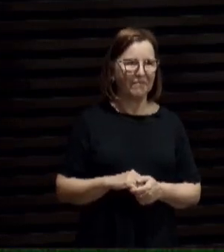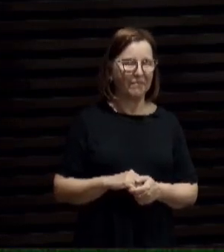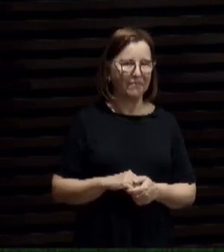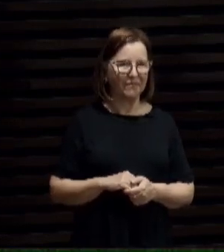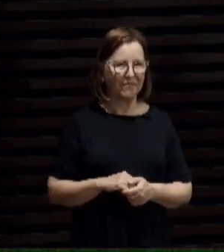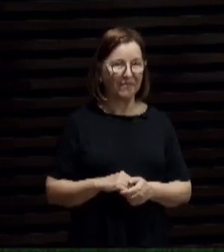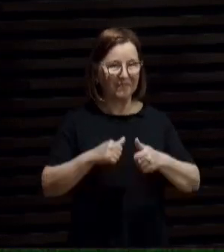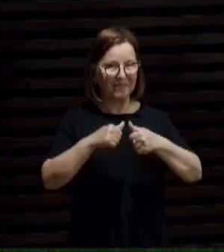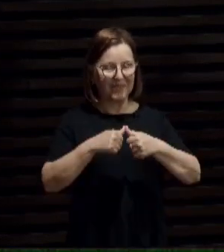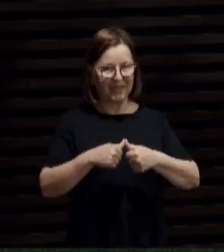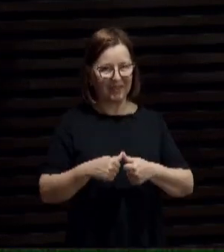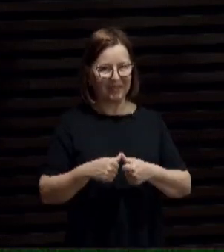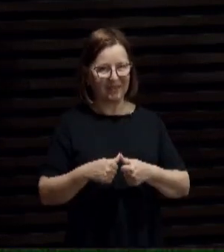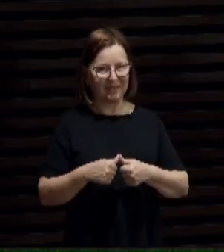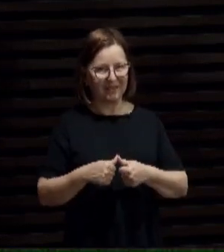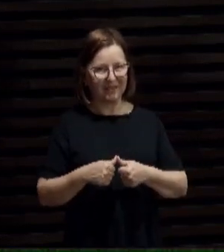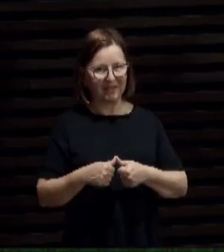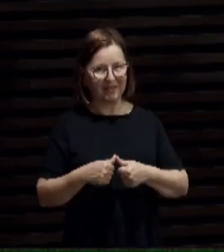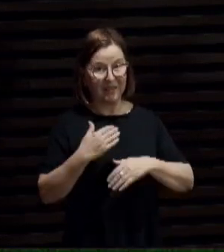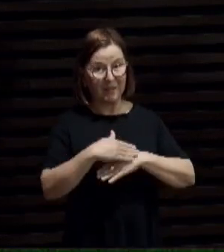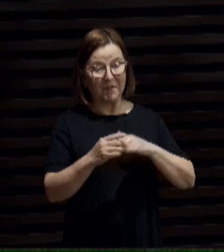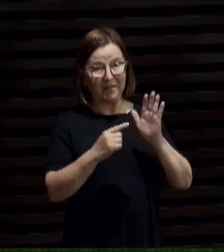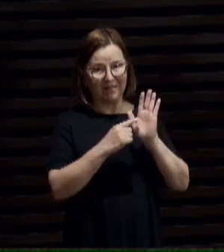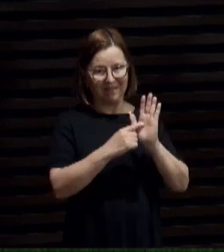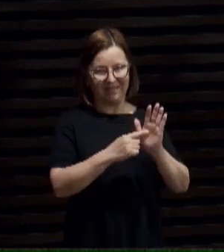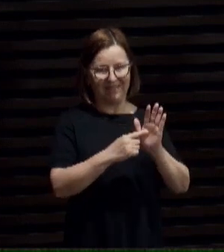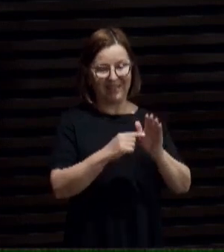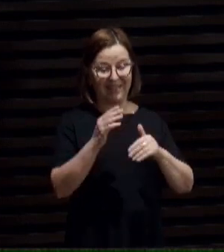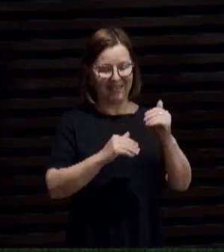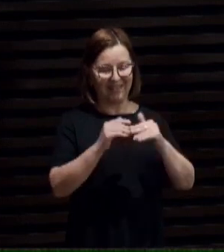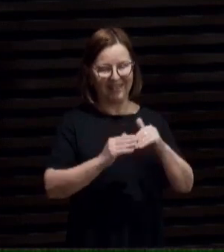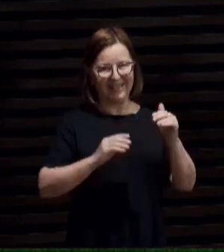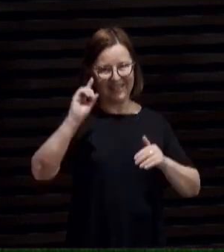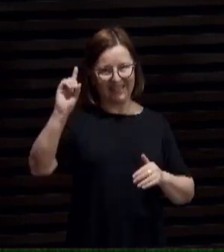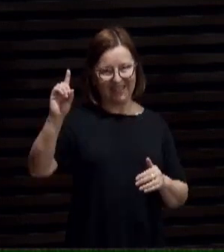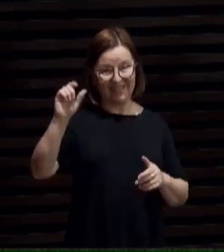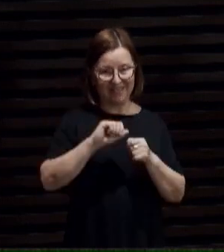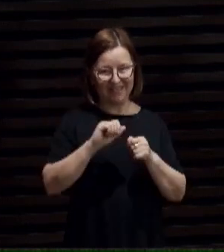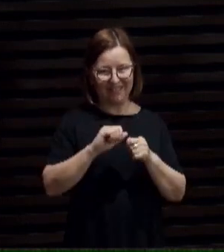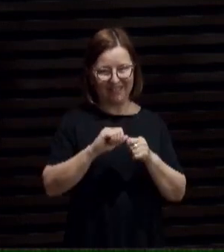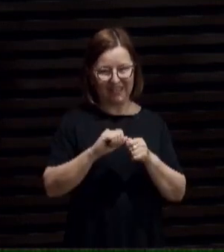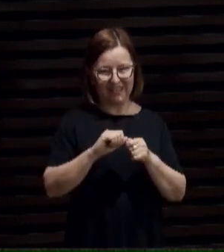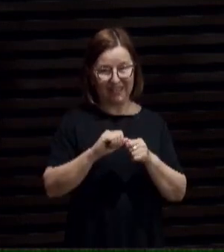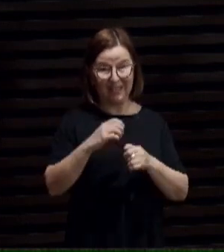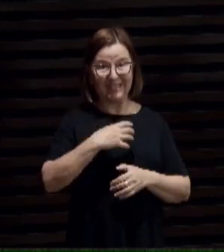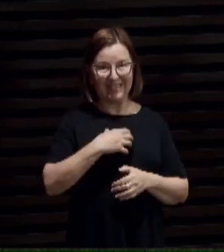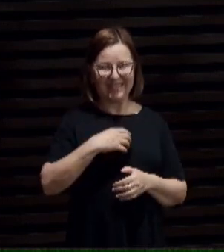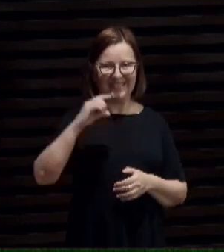Esta é mais uma evidência de que a obra de Deus, realizada à maneira de